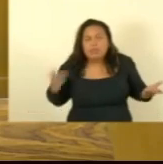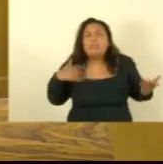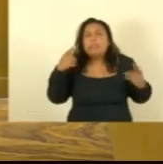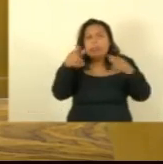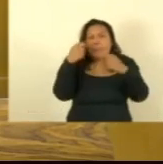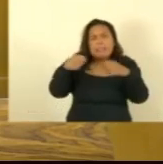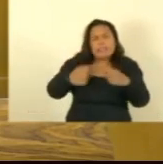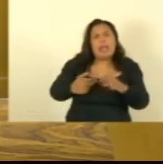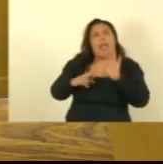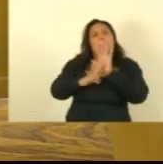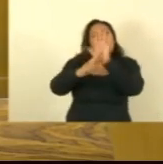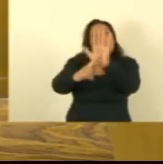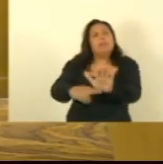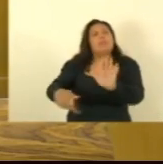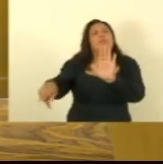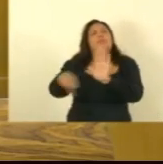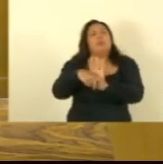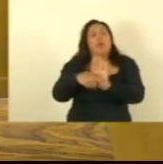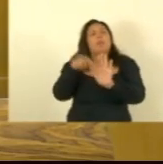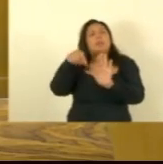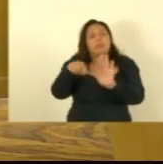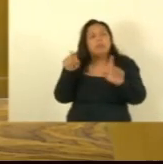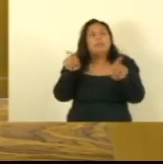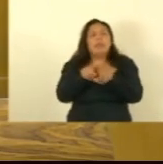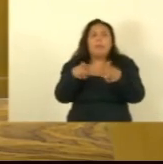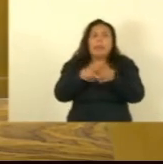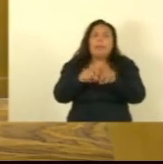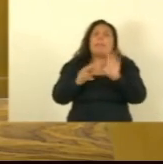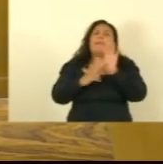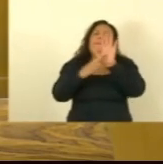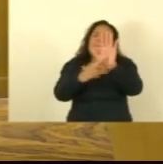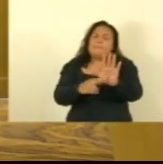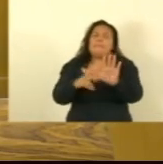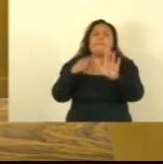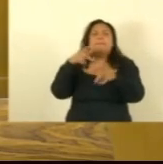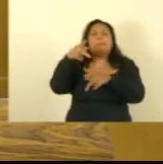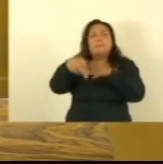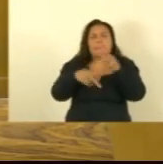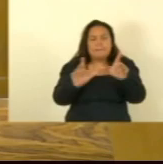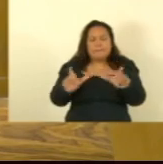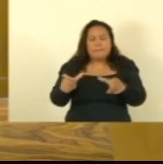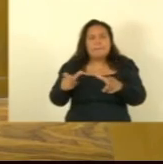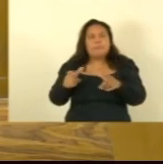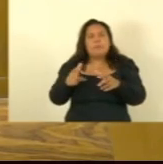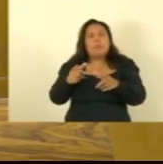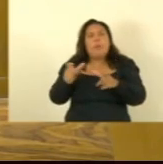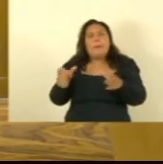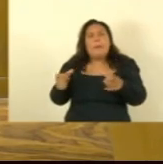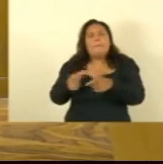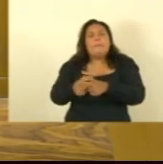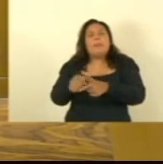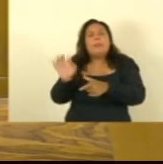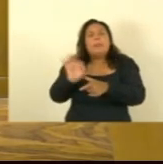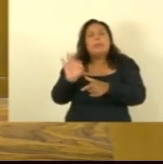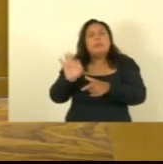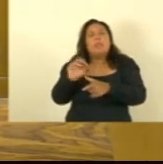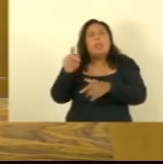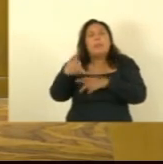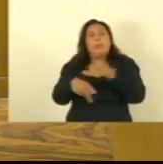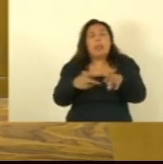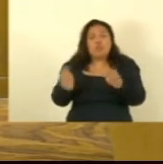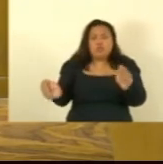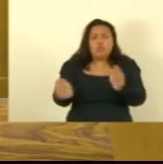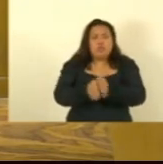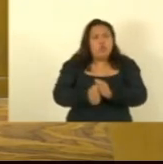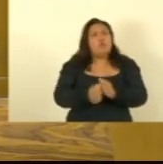como representante, também aí que representa uma parcela significativa, está lá junto com o